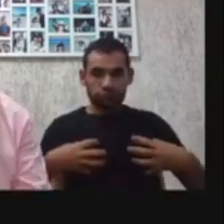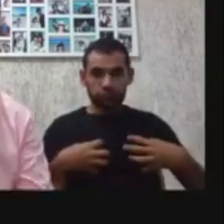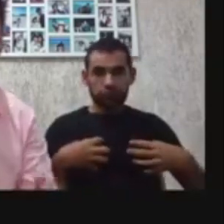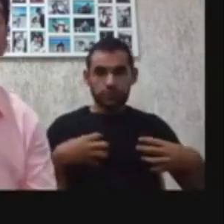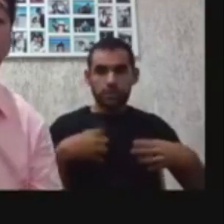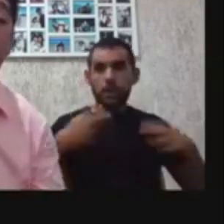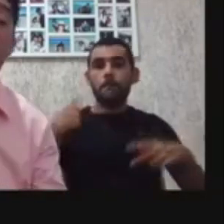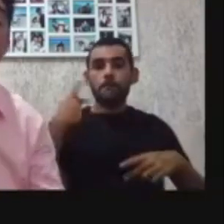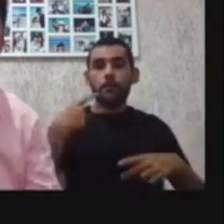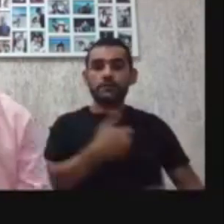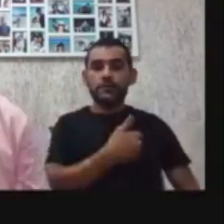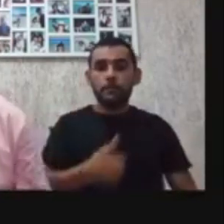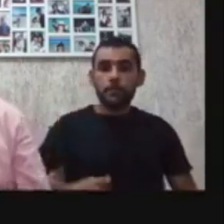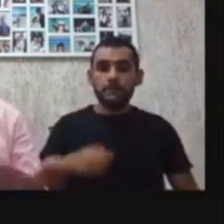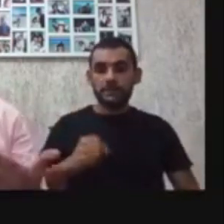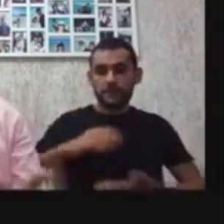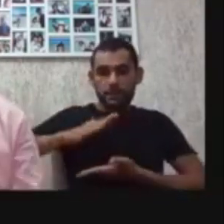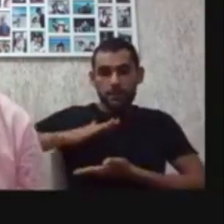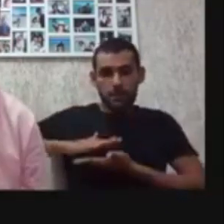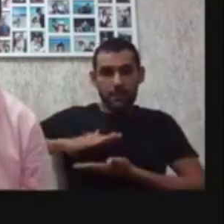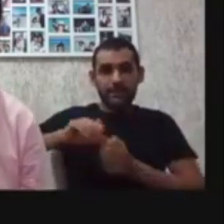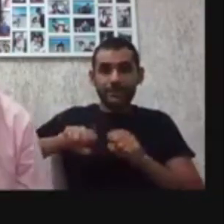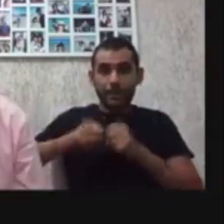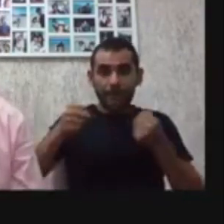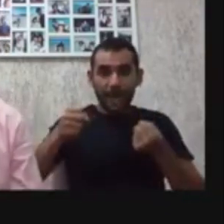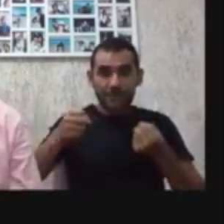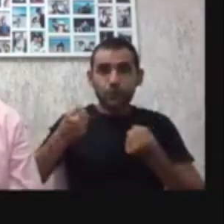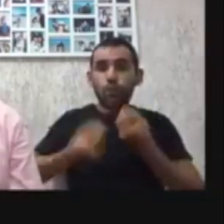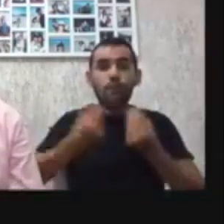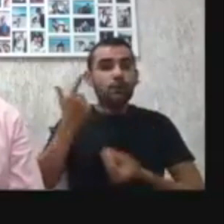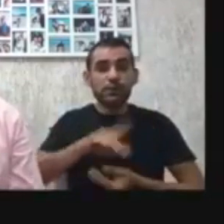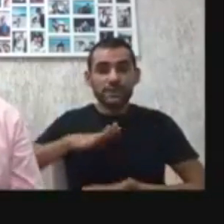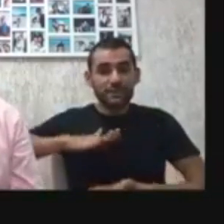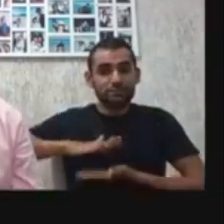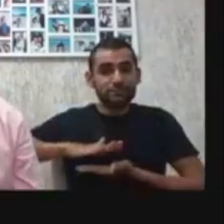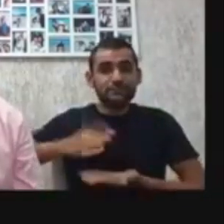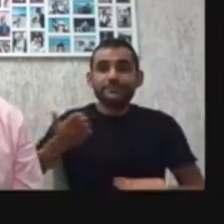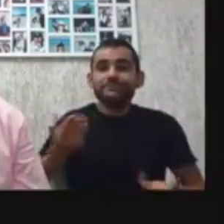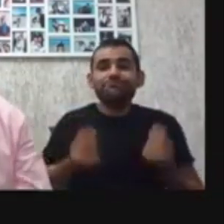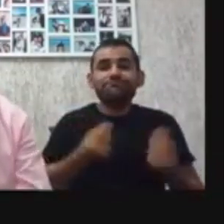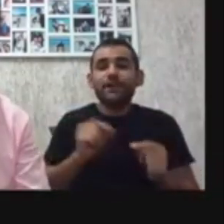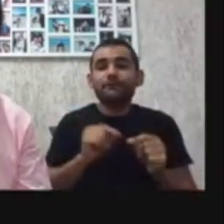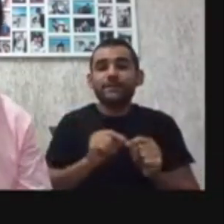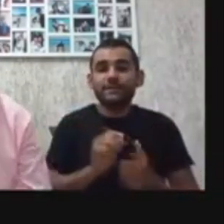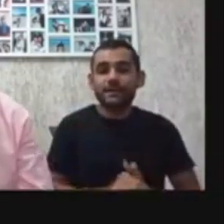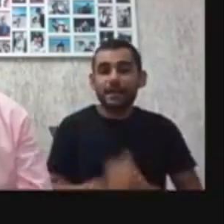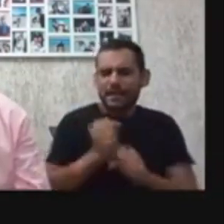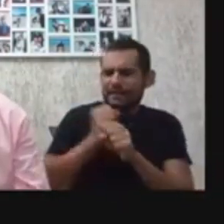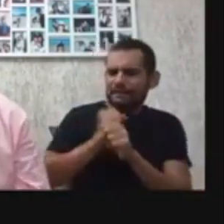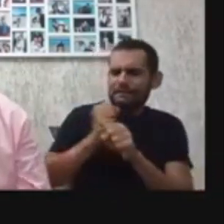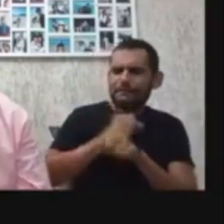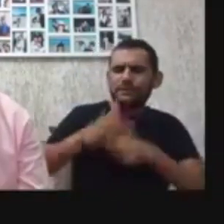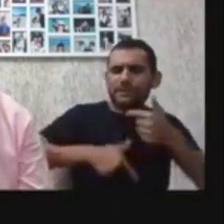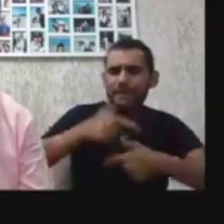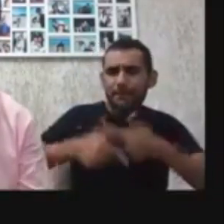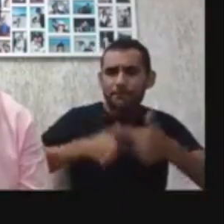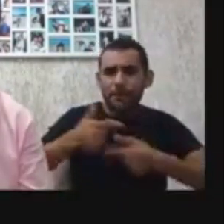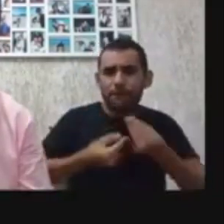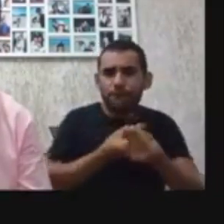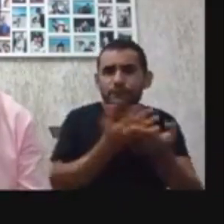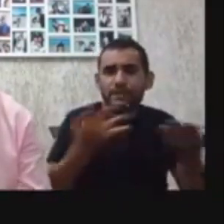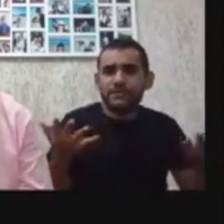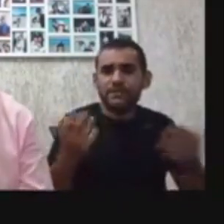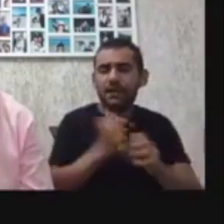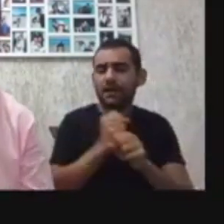nessa cidade se o mamógrafo está quebrado, não consegue realizar a mamografia? Eu luto ali na instituição há anos, oferecendo prevenção